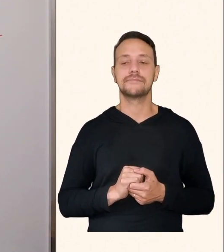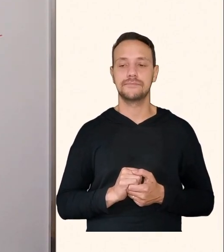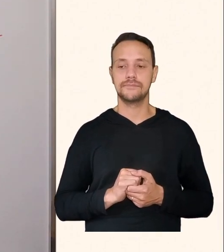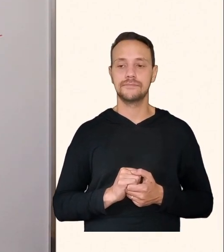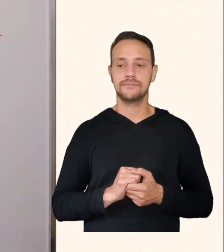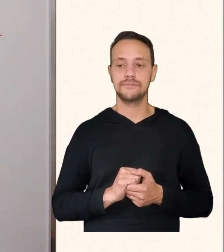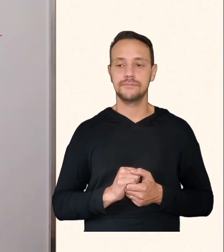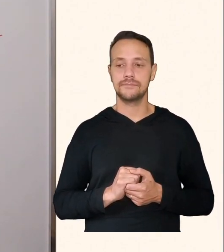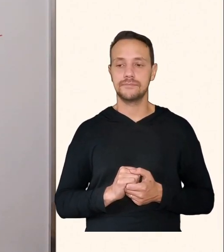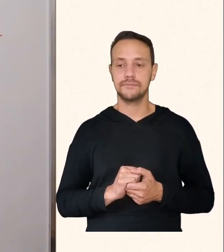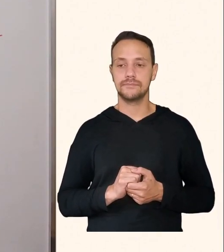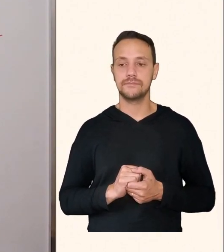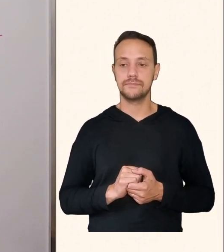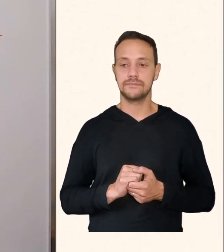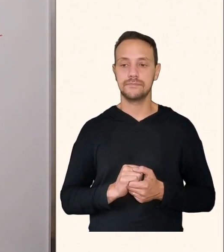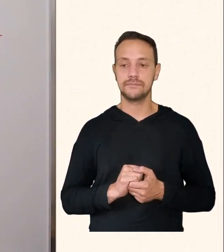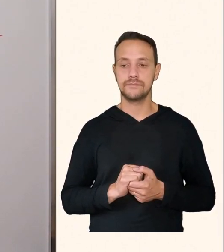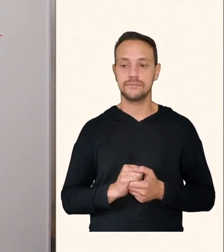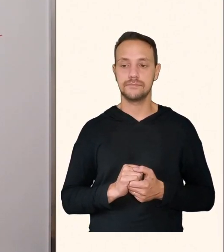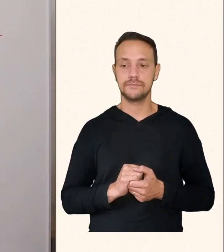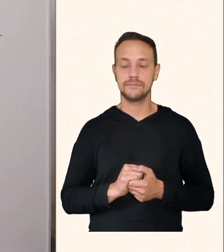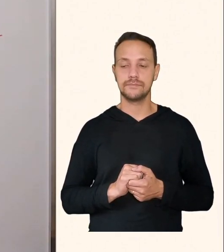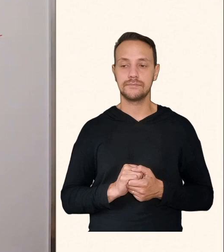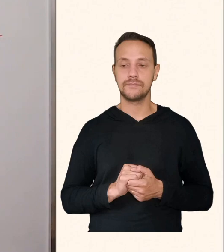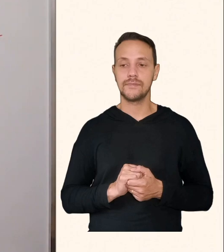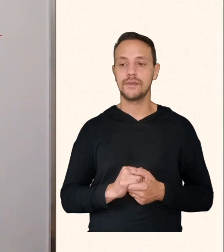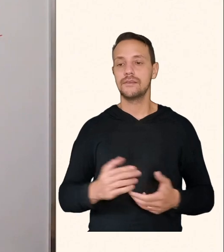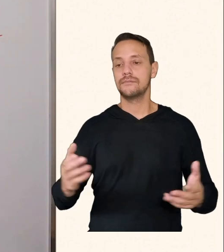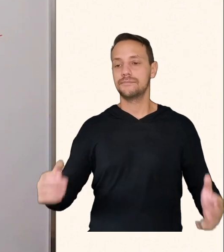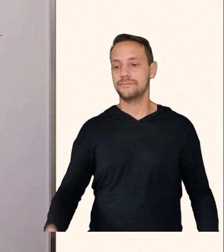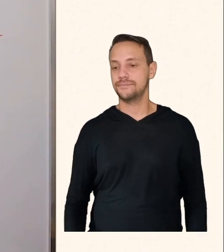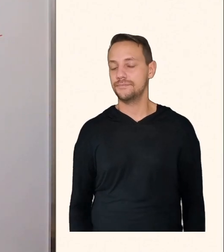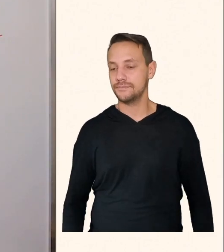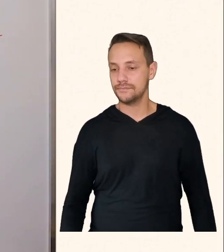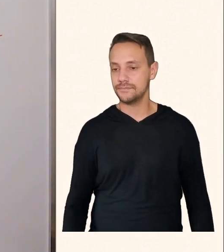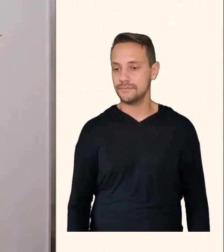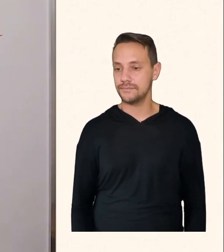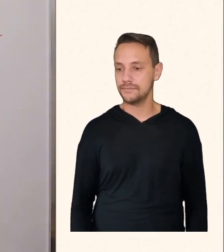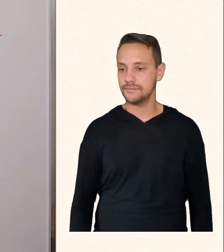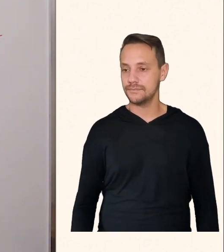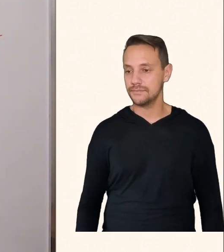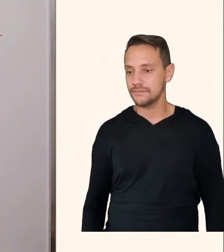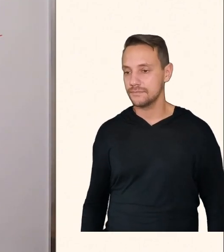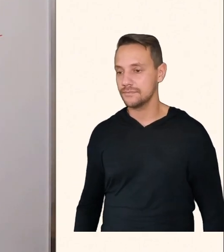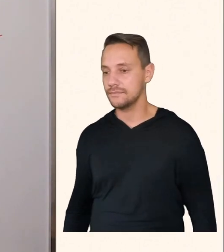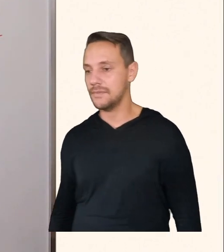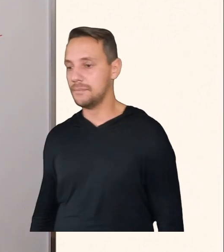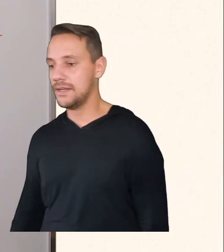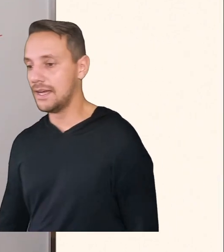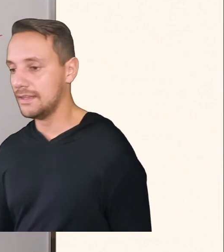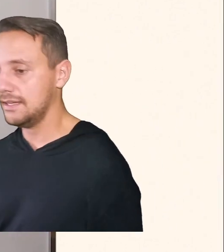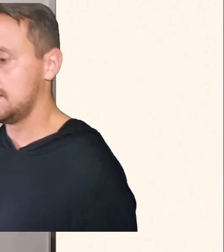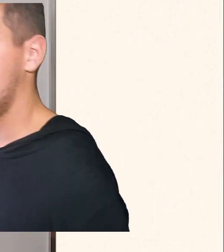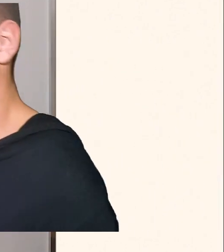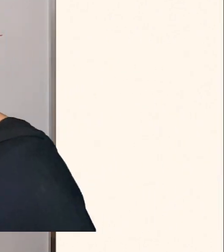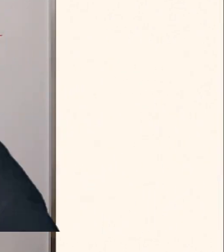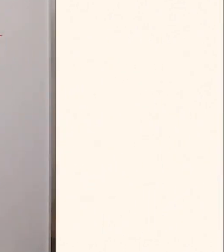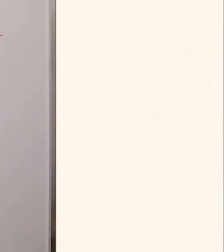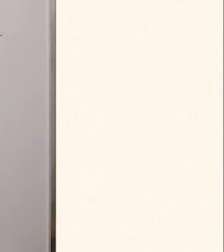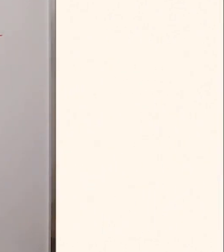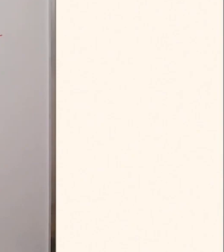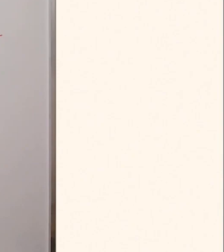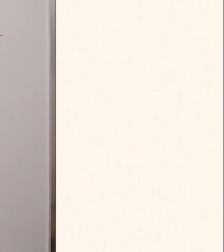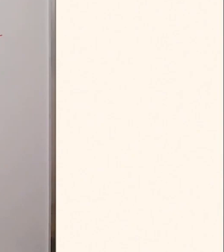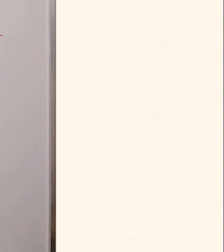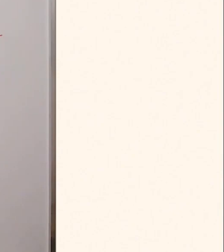De J para K. J